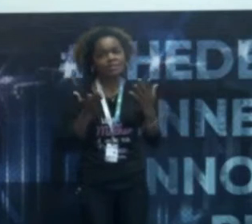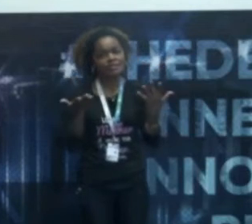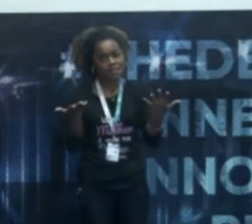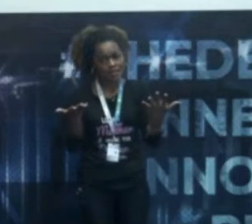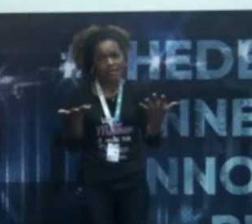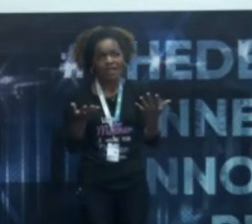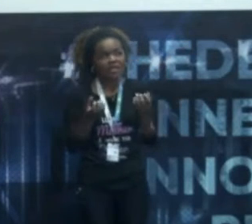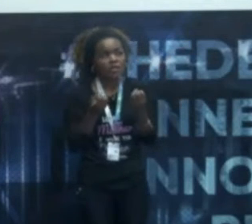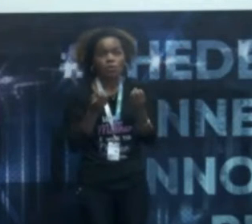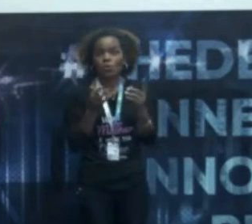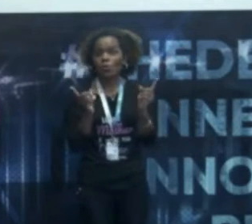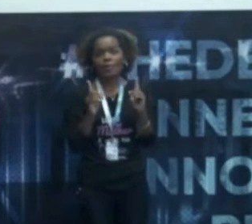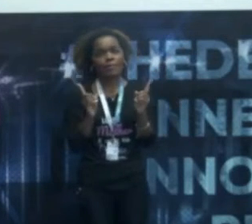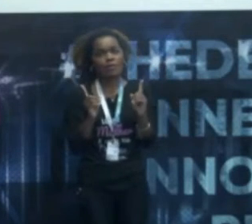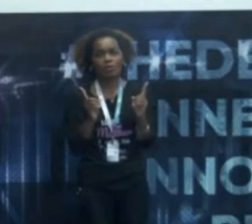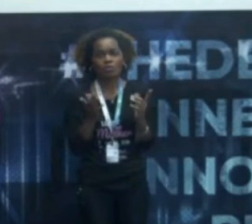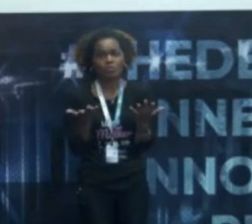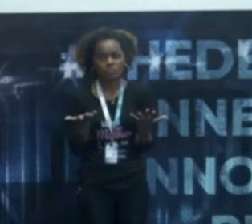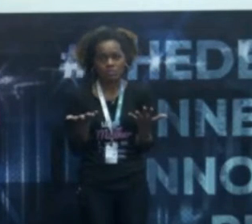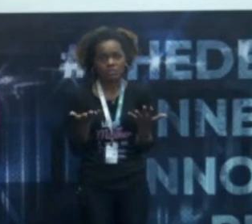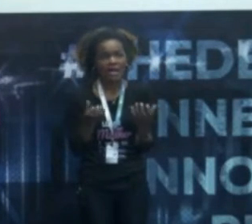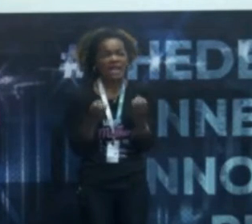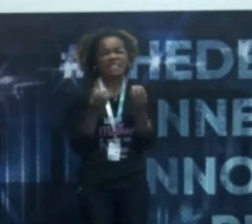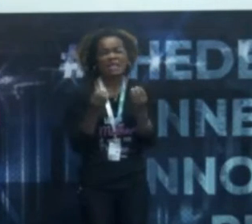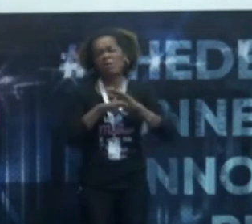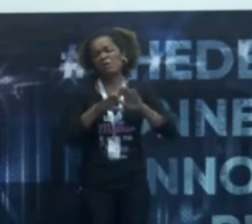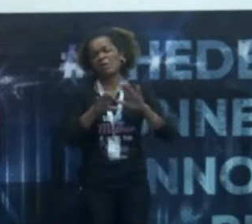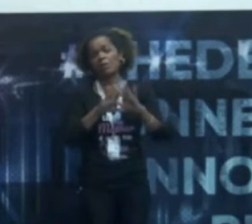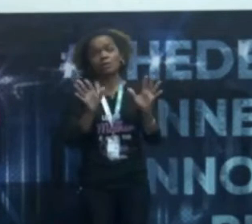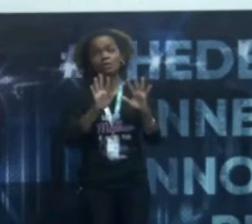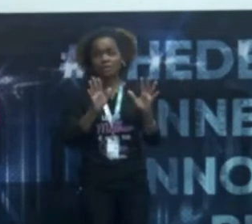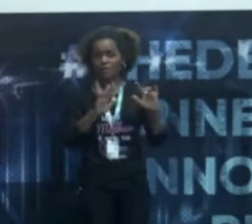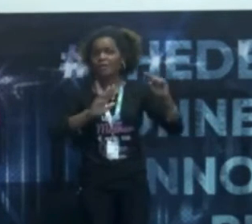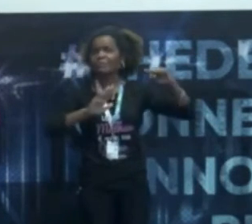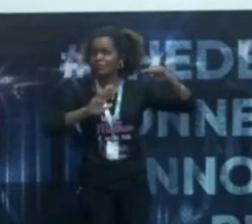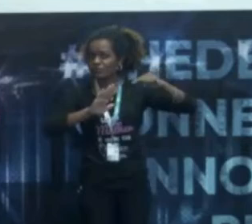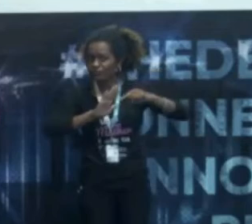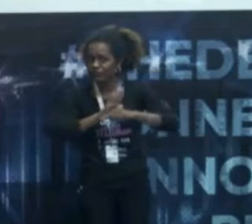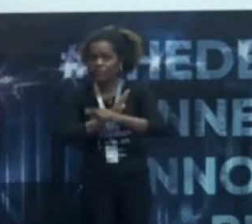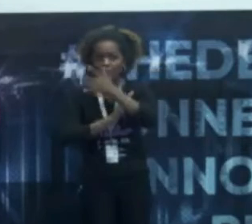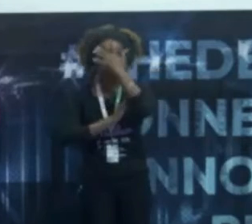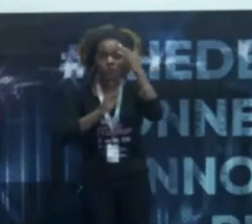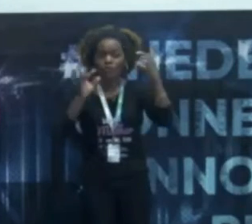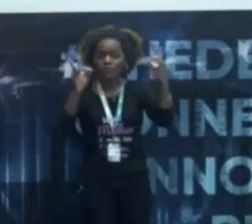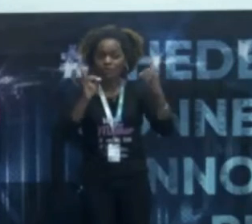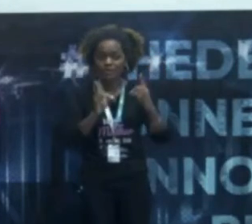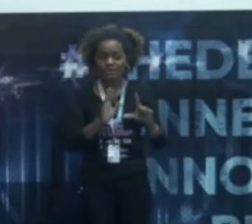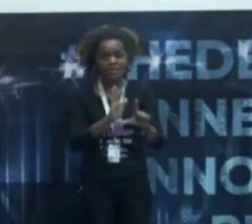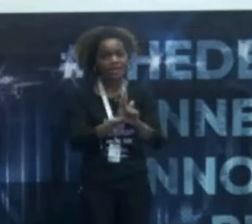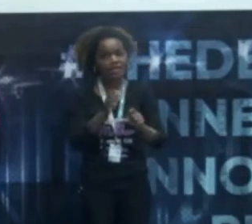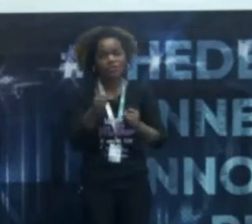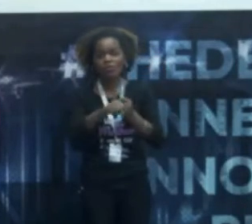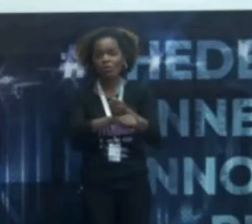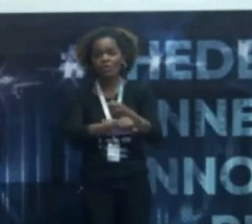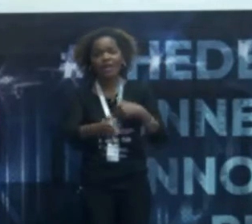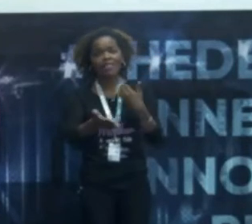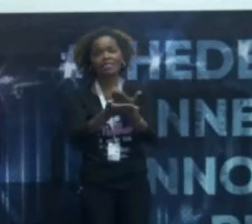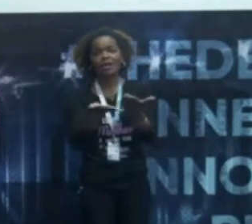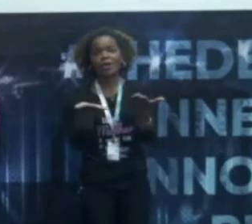suficiente. É tão fundo o buraco da inclusão da pessoa com deficiência que mesmo com a lei de cotas a gente não está presente no mercado de